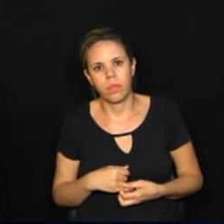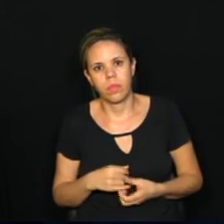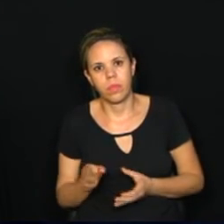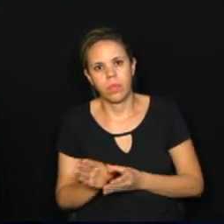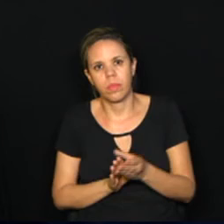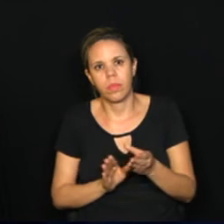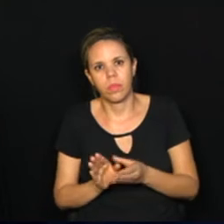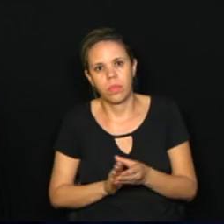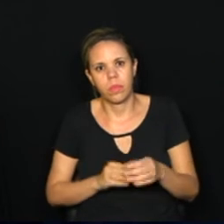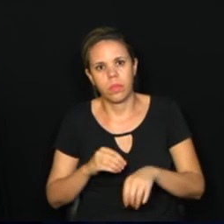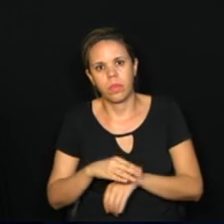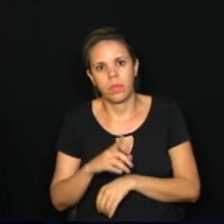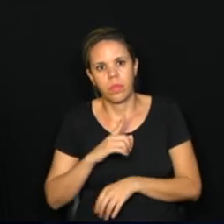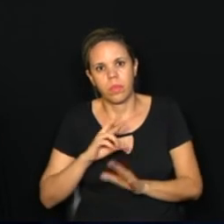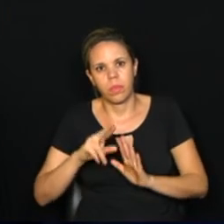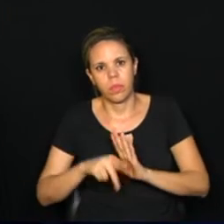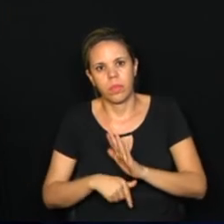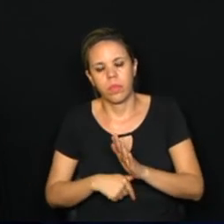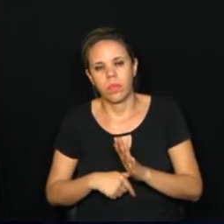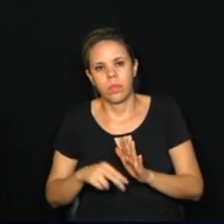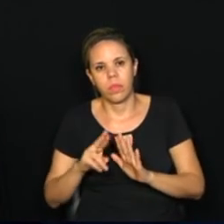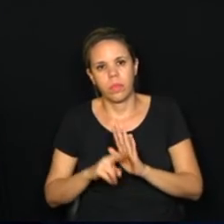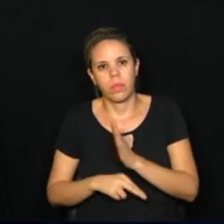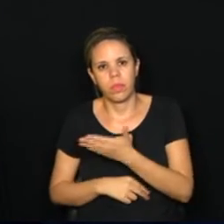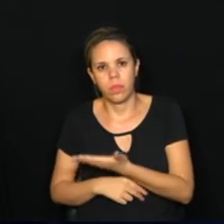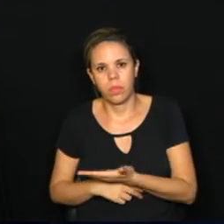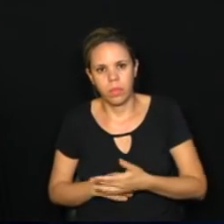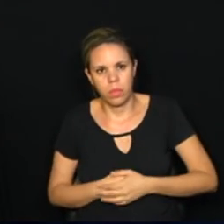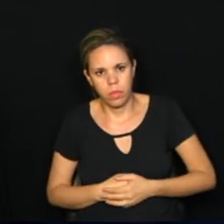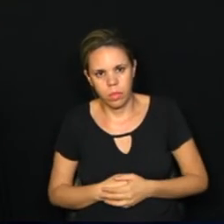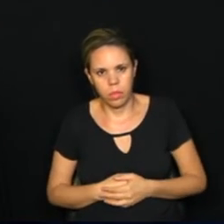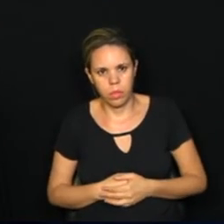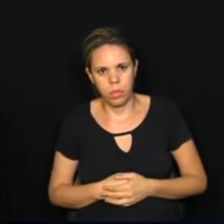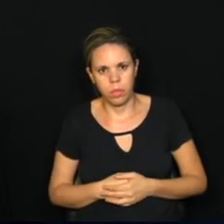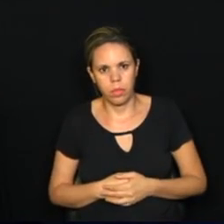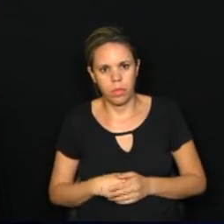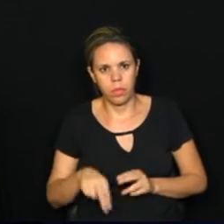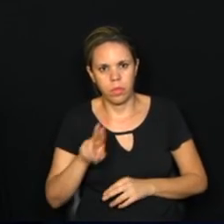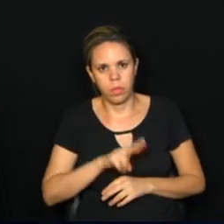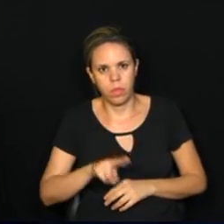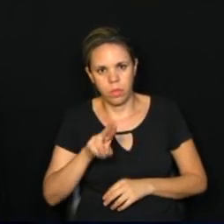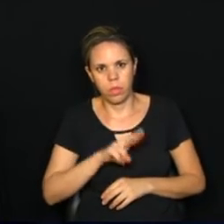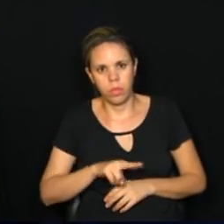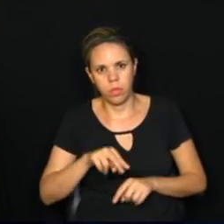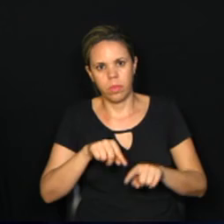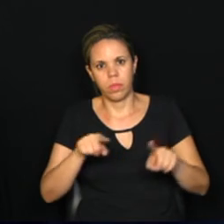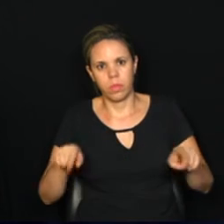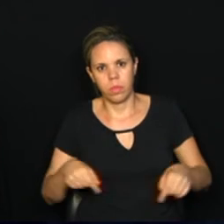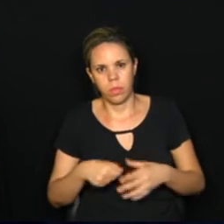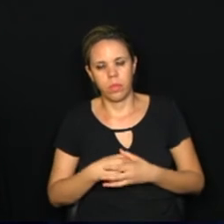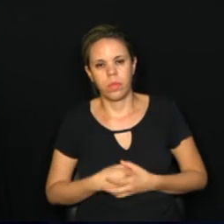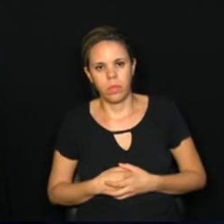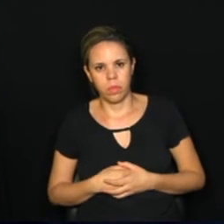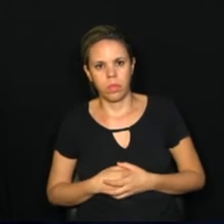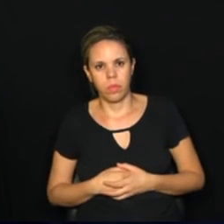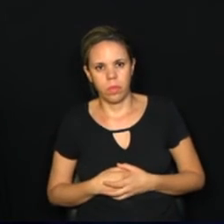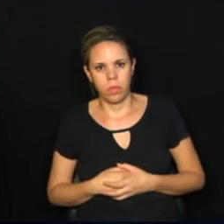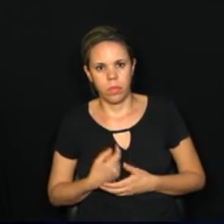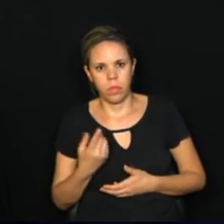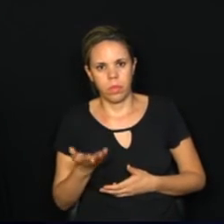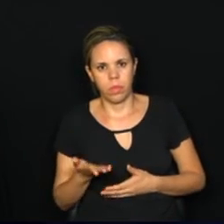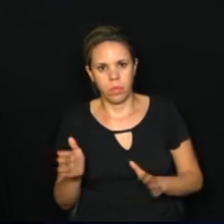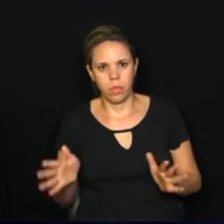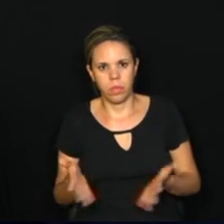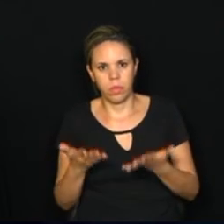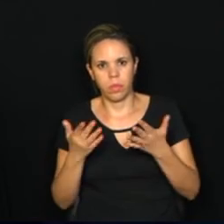recomenda aí, tem uma série de diretrizes do devido correto do uso e ocupação do solo, essa questão de você